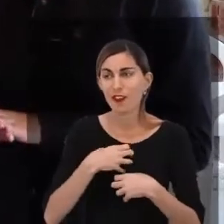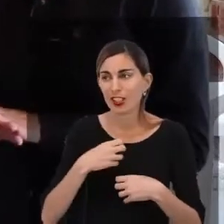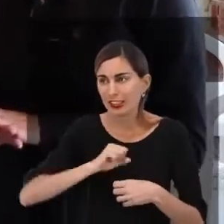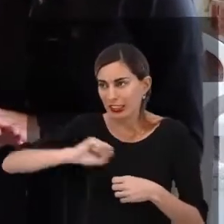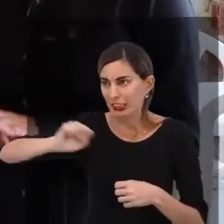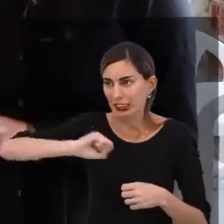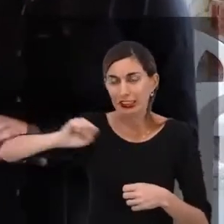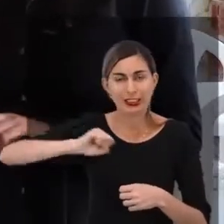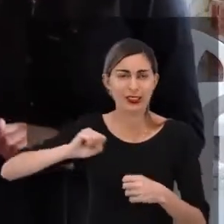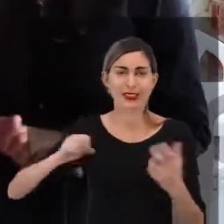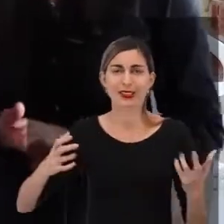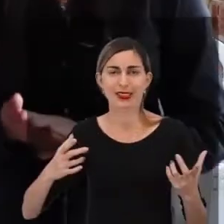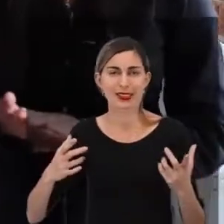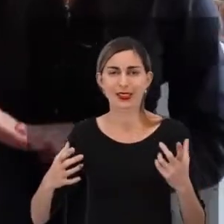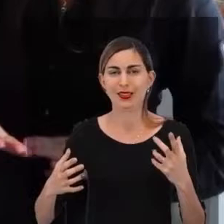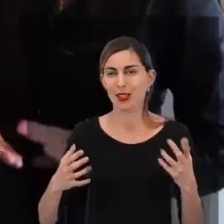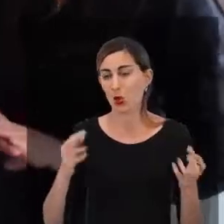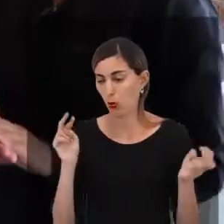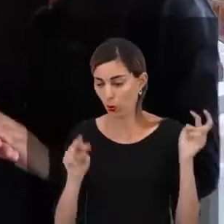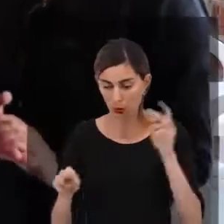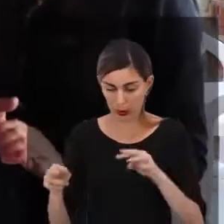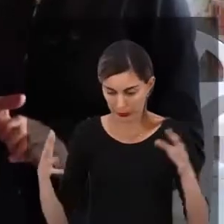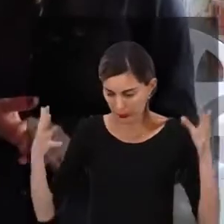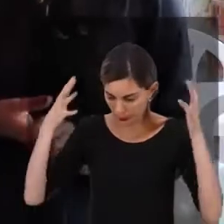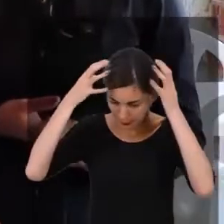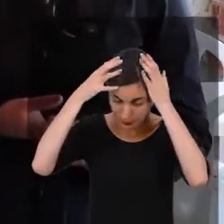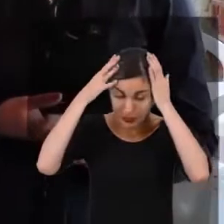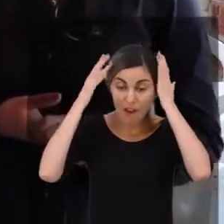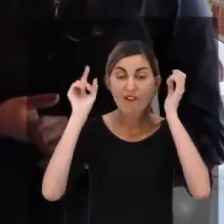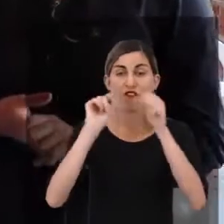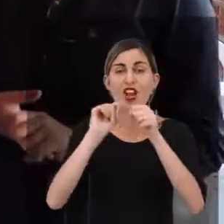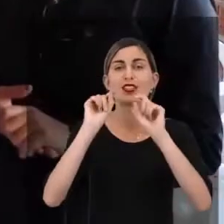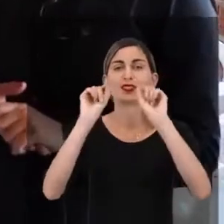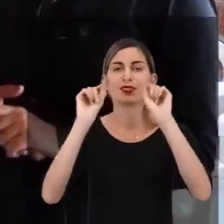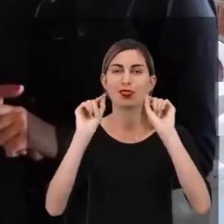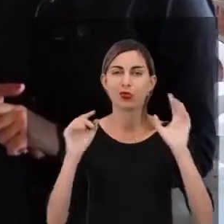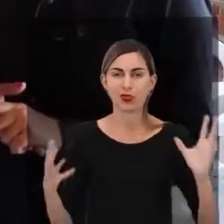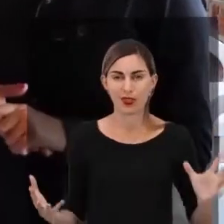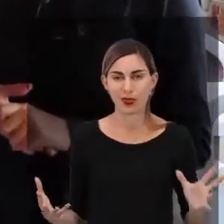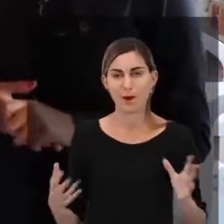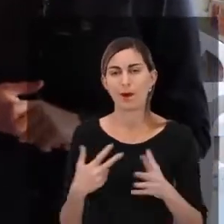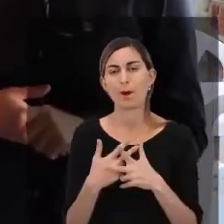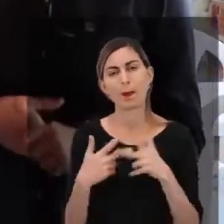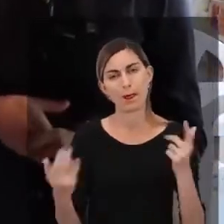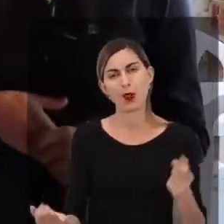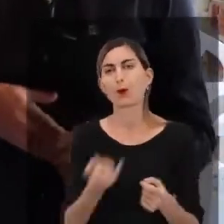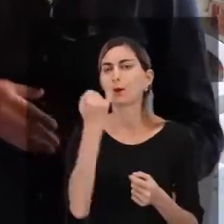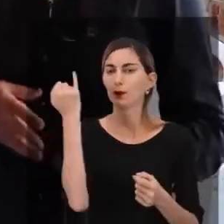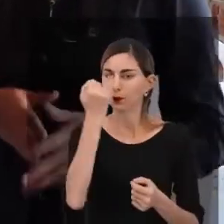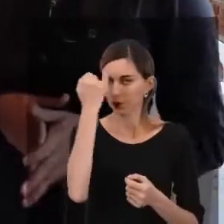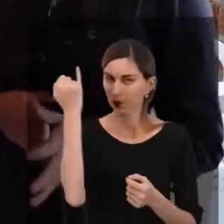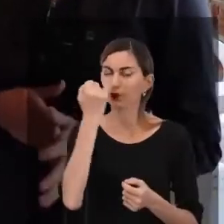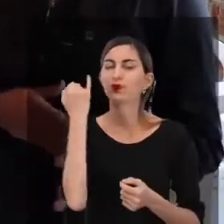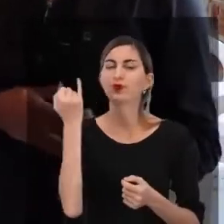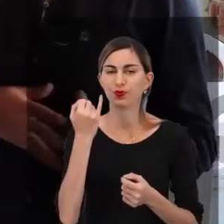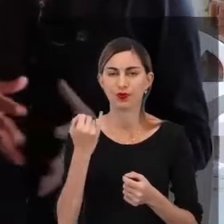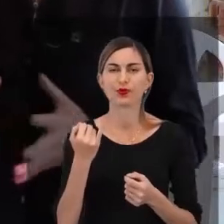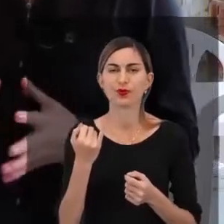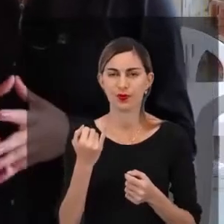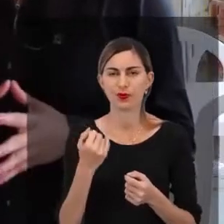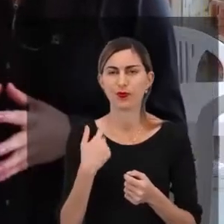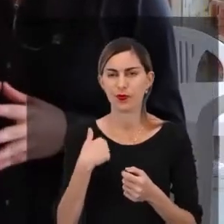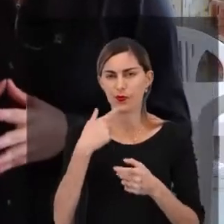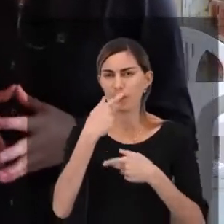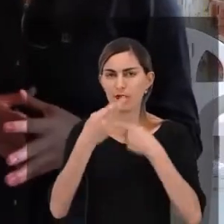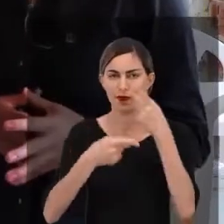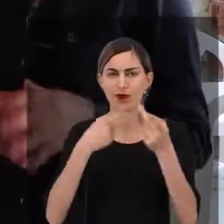vai sentir vontade de correr, não vai? De repente, você chega e olha para tudo isso aqui. E aí, eu vou fazer o quê? E uma coisa muito importante, que eu